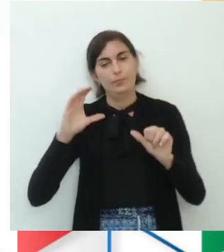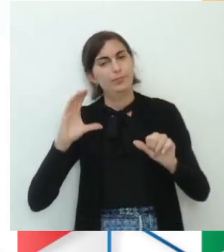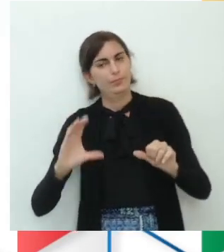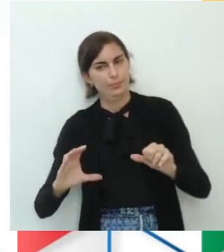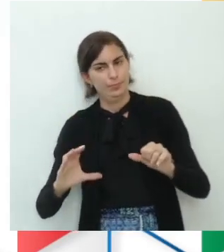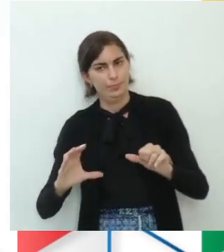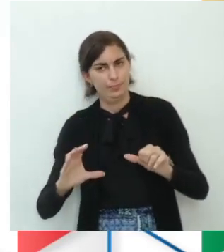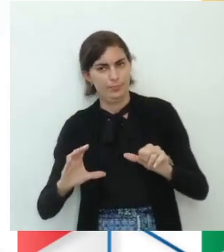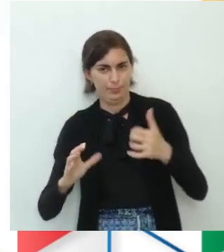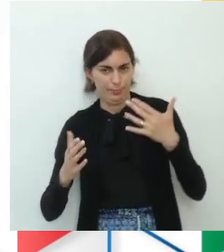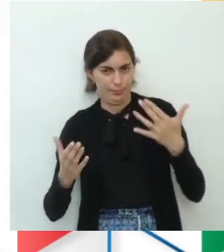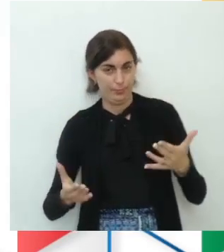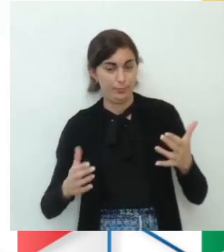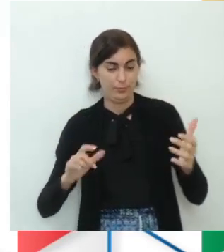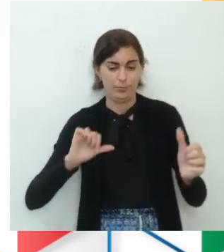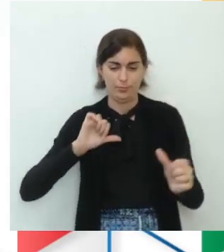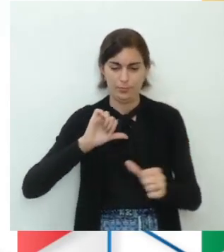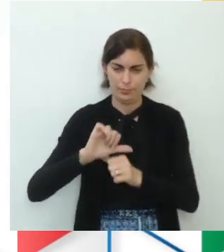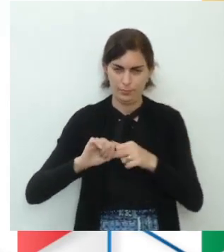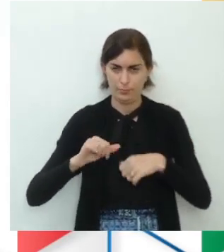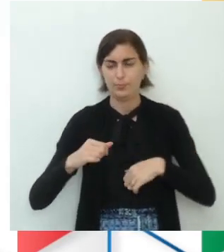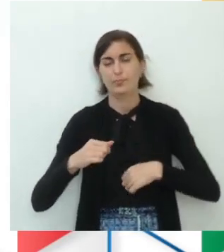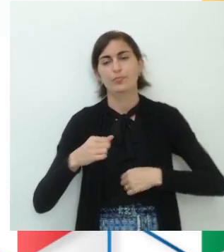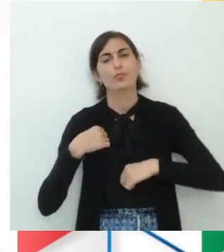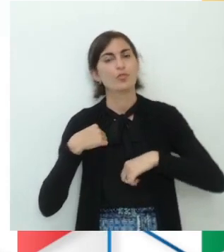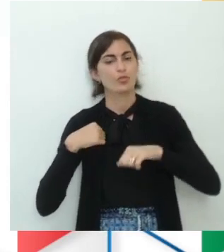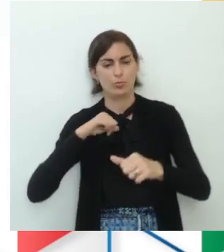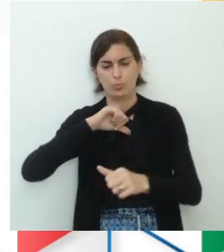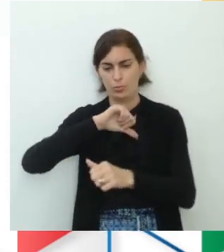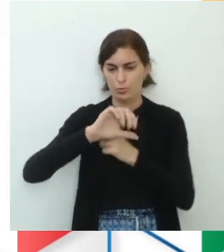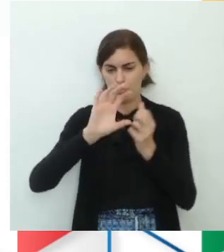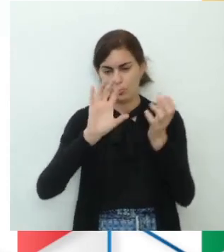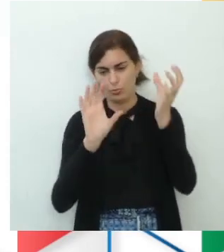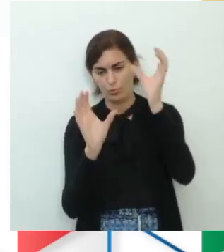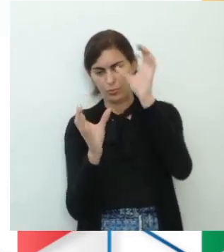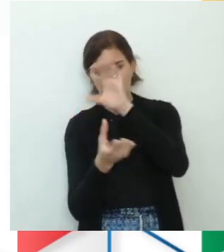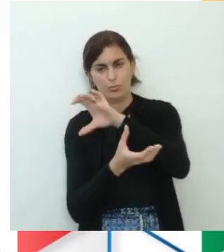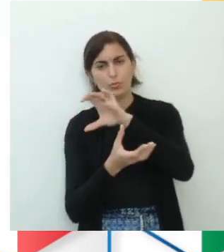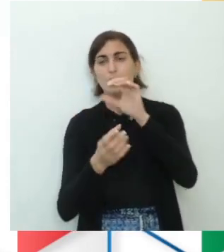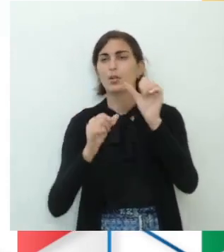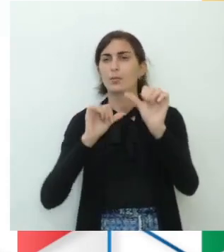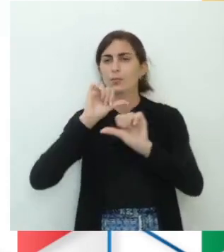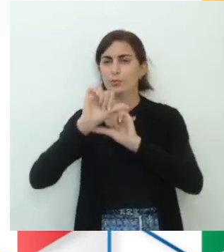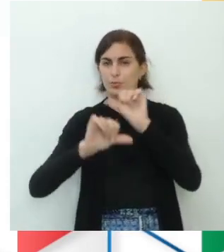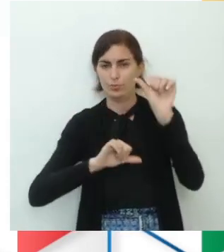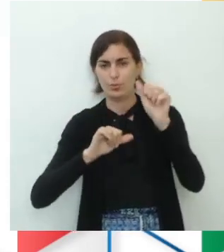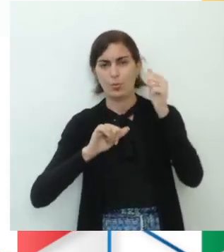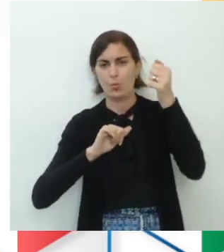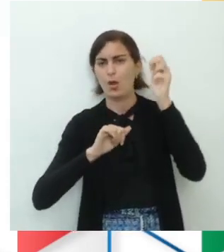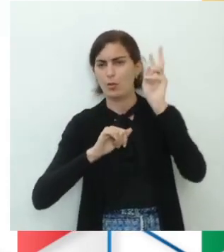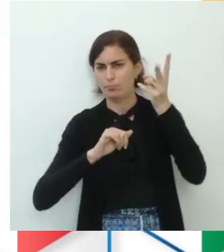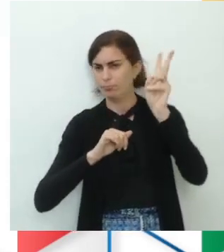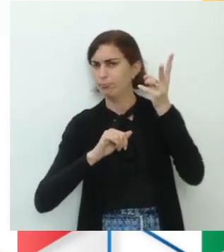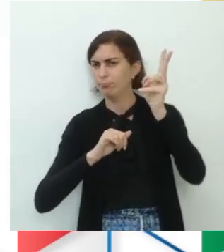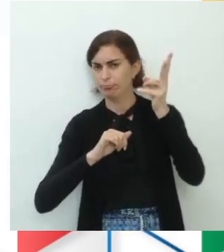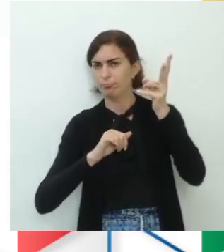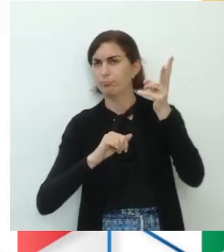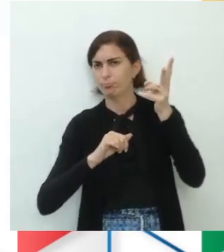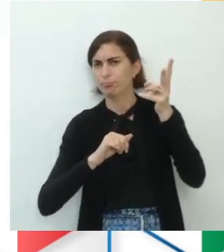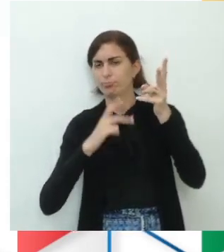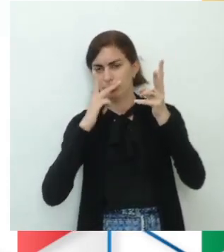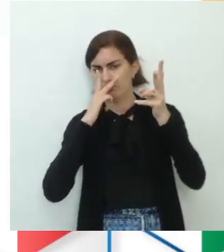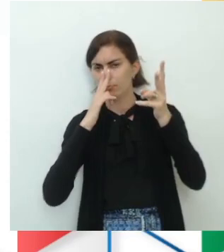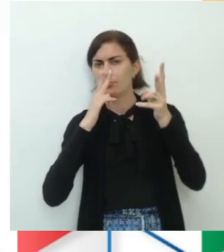C, tá? Então ele trouxe um posicionamento, ele girou, ele fez um giro aí, o A permaneceu sendo